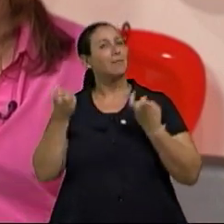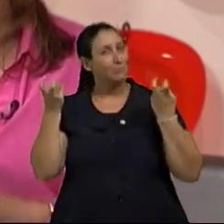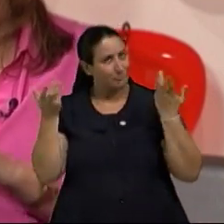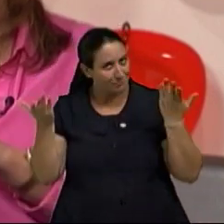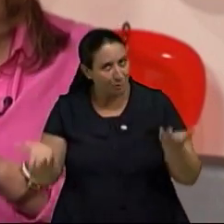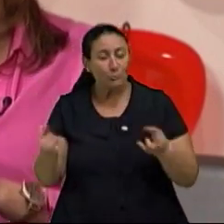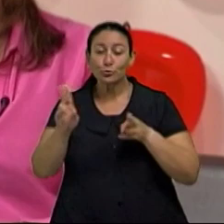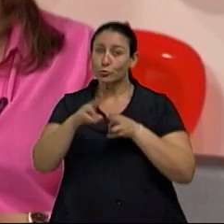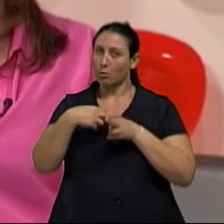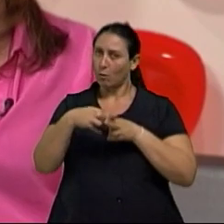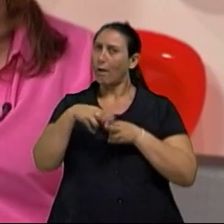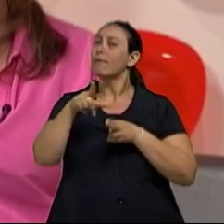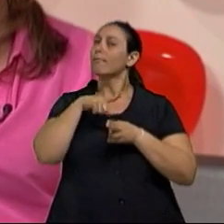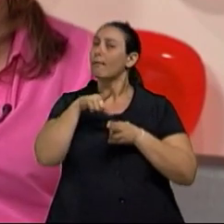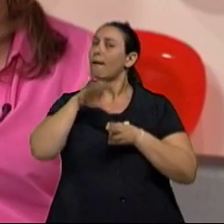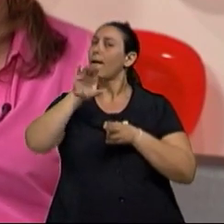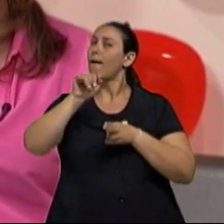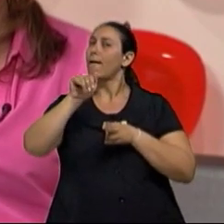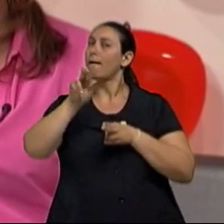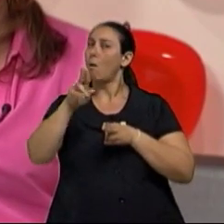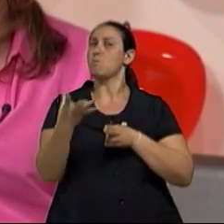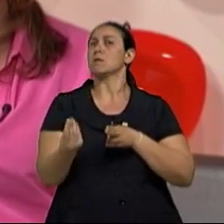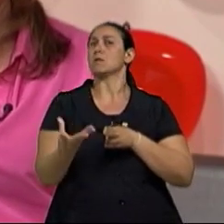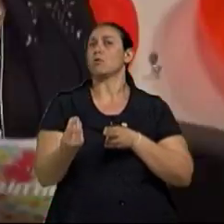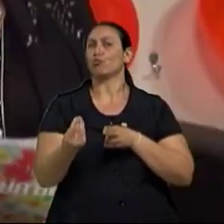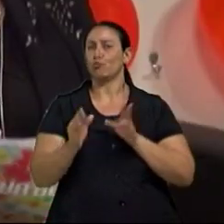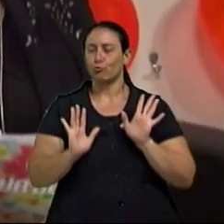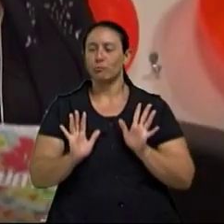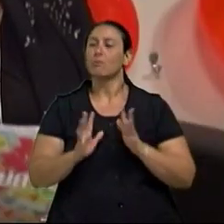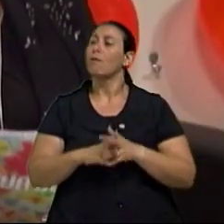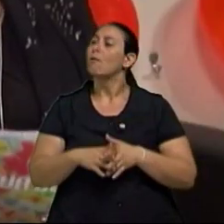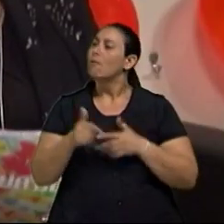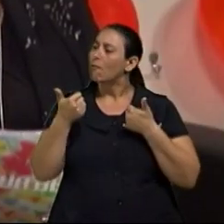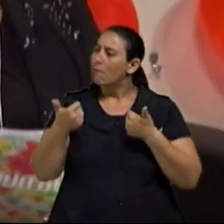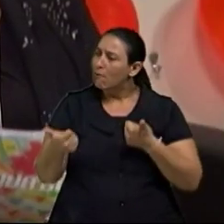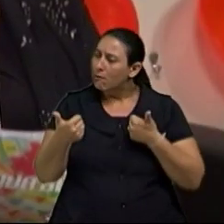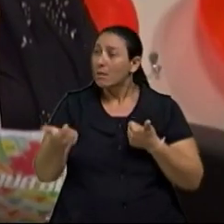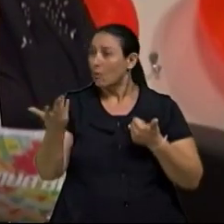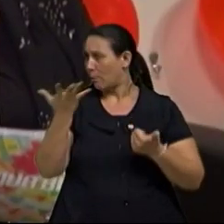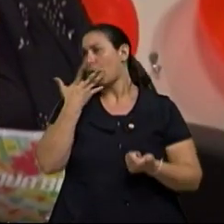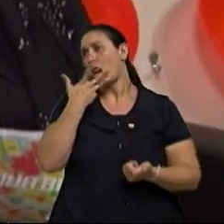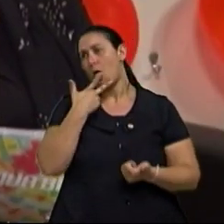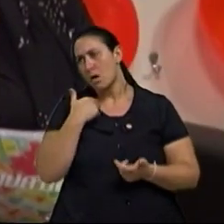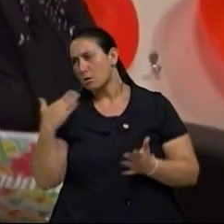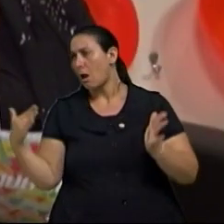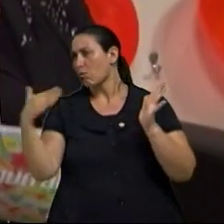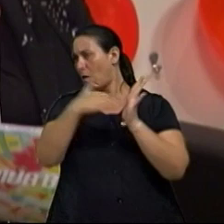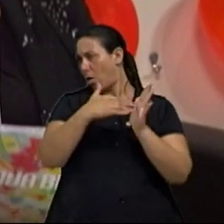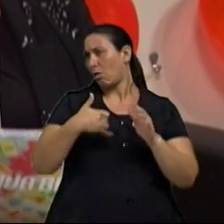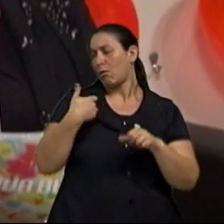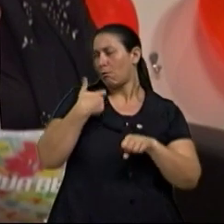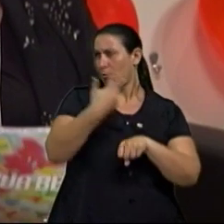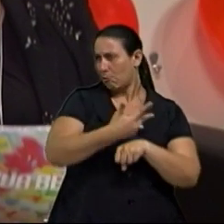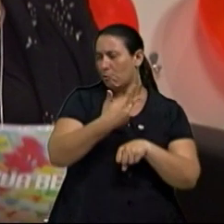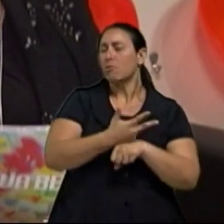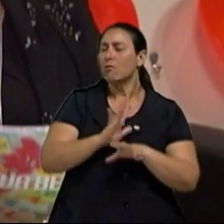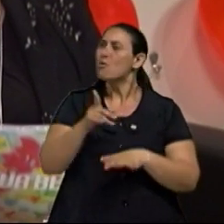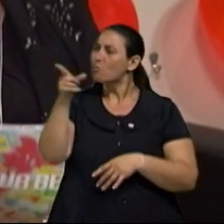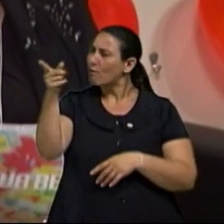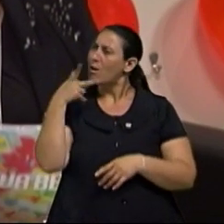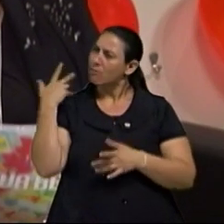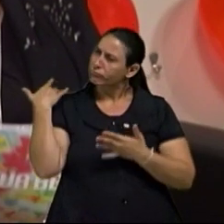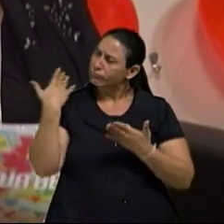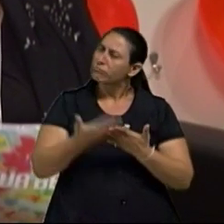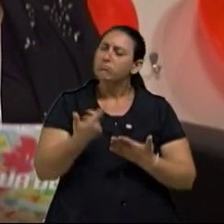com chocolates com alta intensidade de cacau. Bom, e aí desde as crianças até os idosos. Por tudo que tu falaste